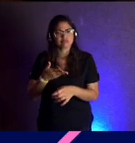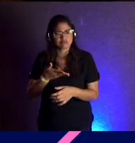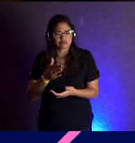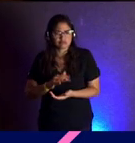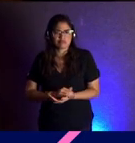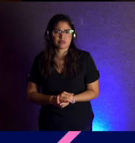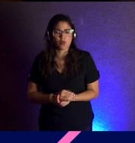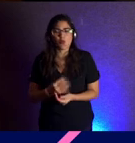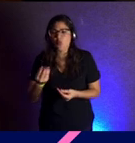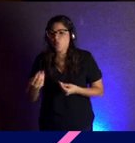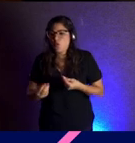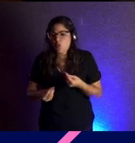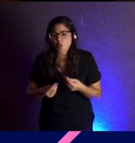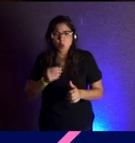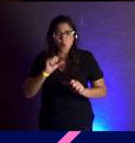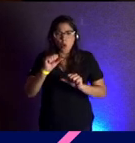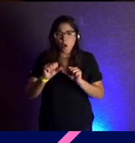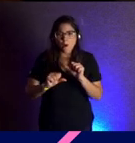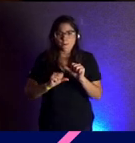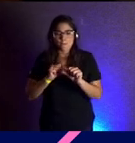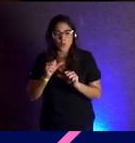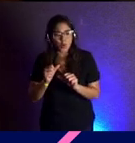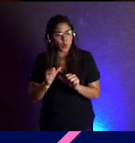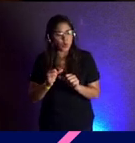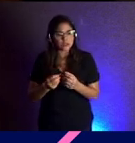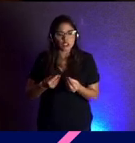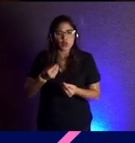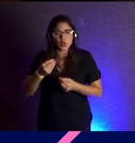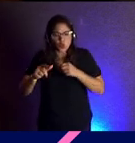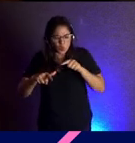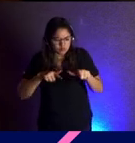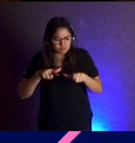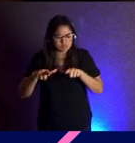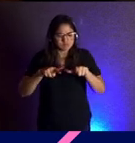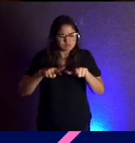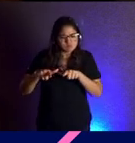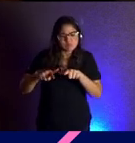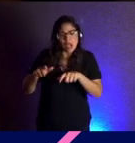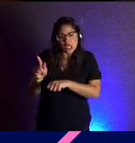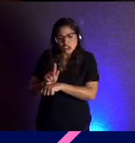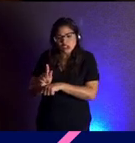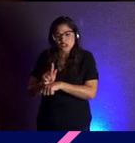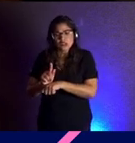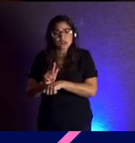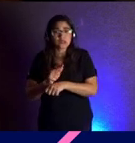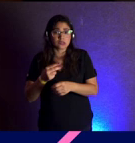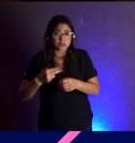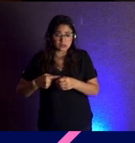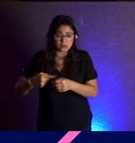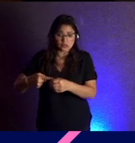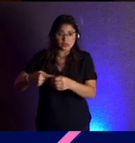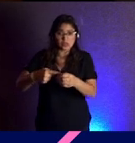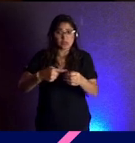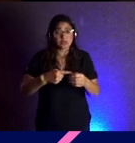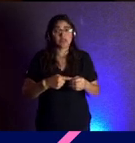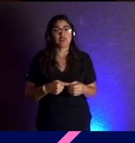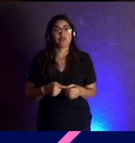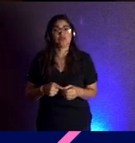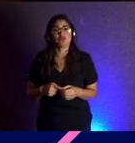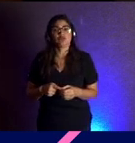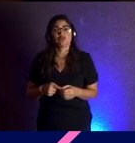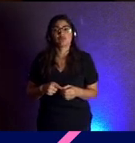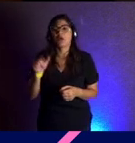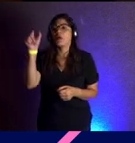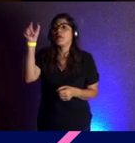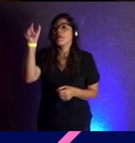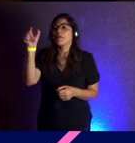gente muda, ou como é que a gente atua na estrutura de gestão dos municípios, né? Quem que está nos